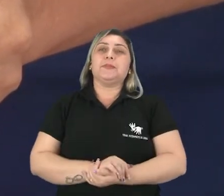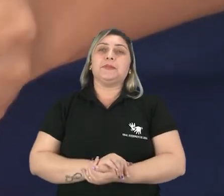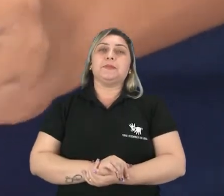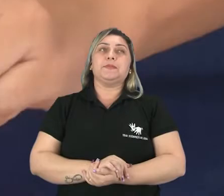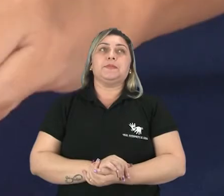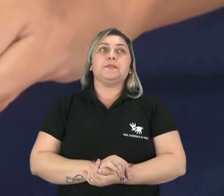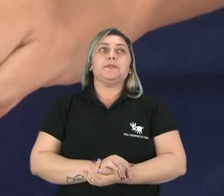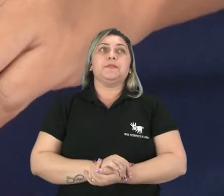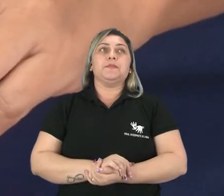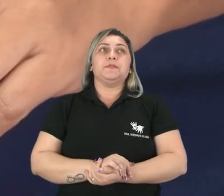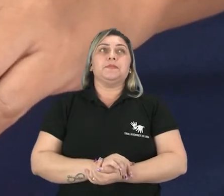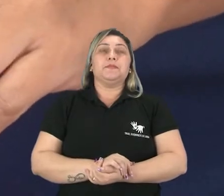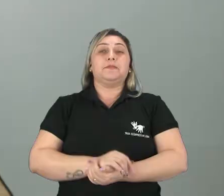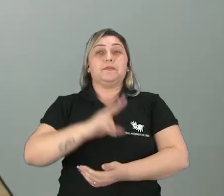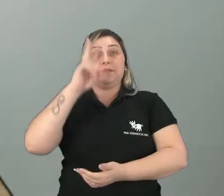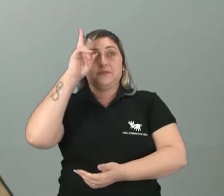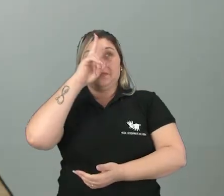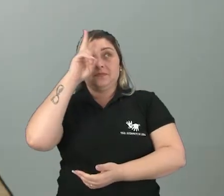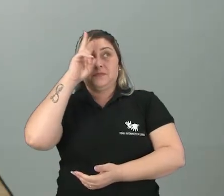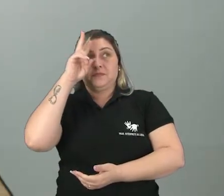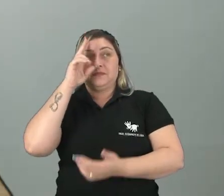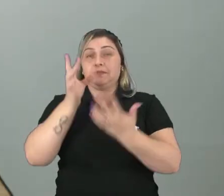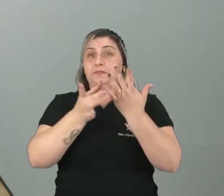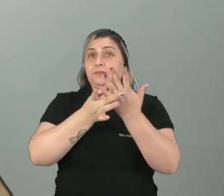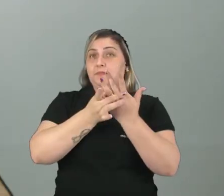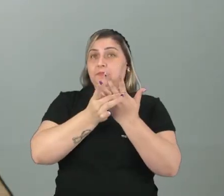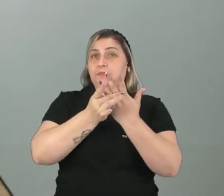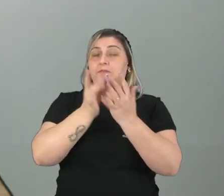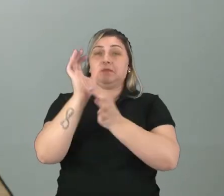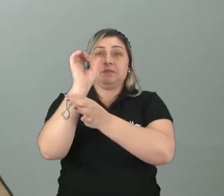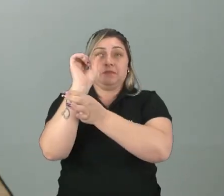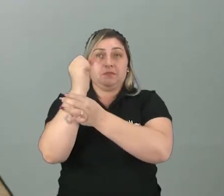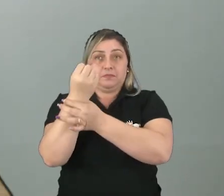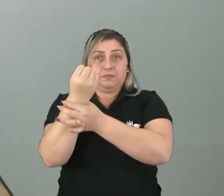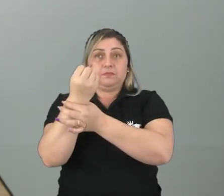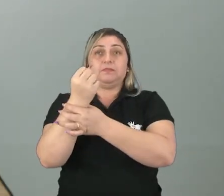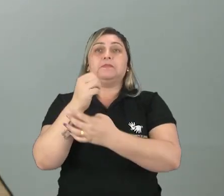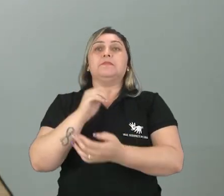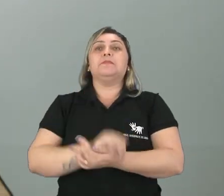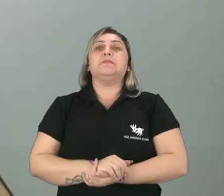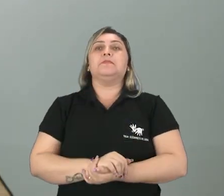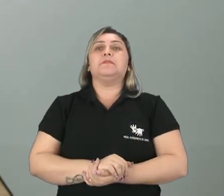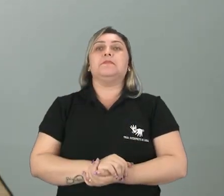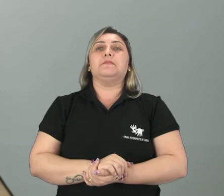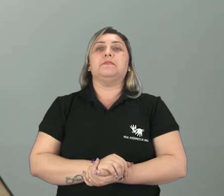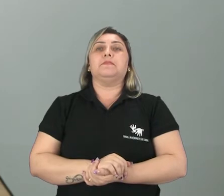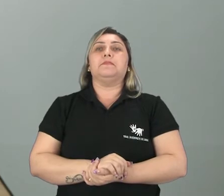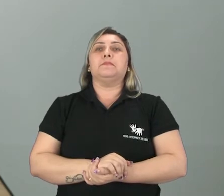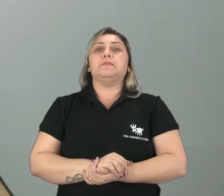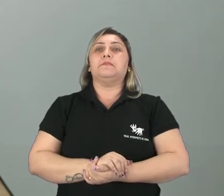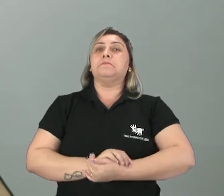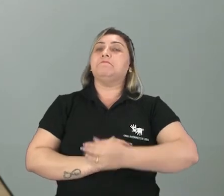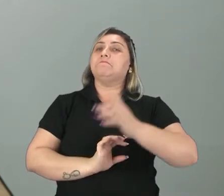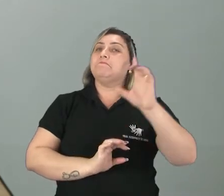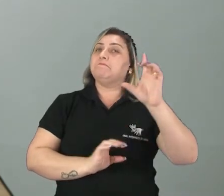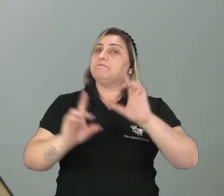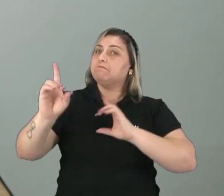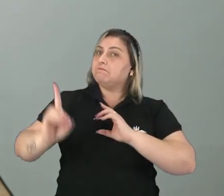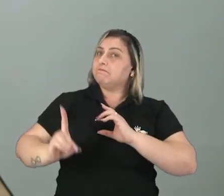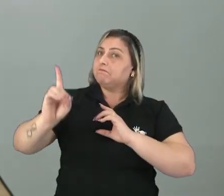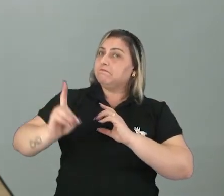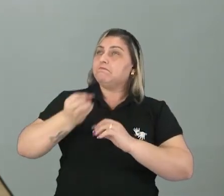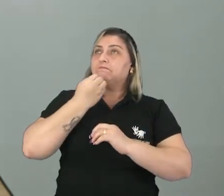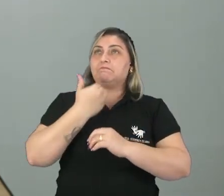lado esquerdo lembrando o anel a pulseira ele está virado para a direita